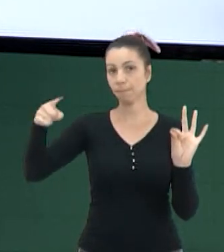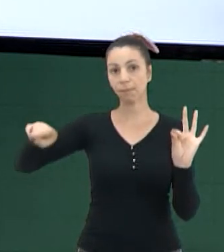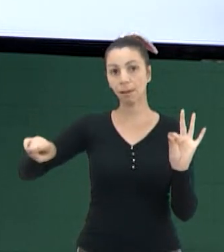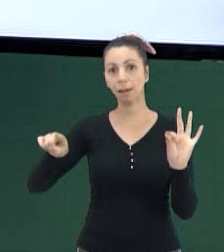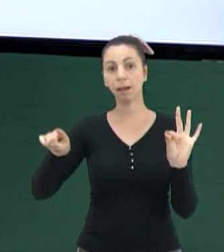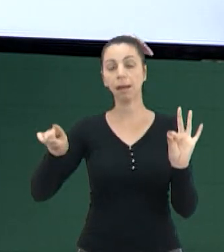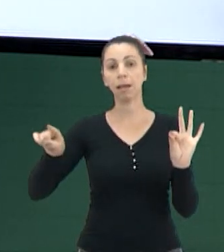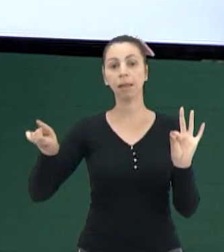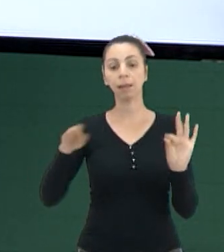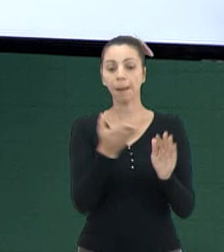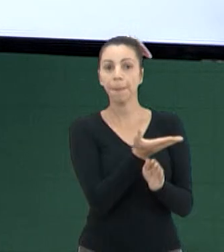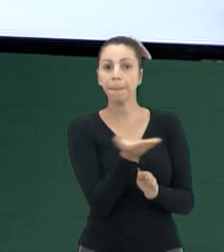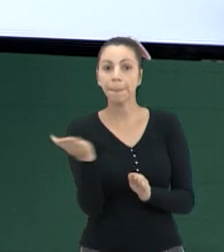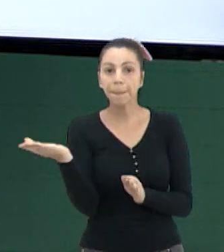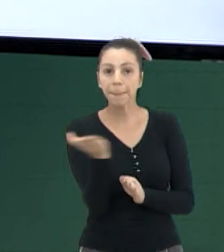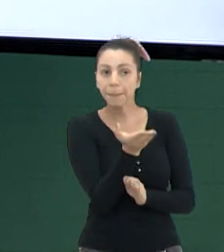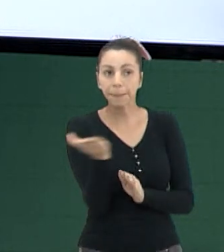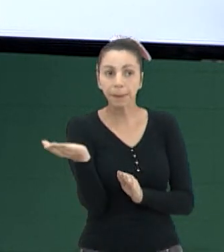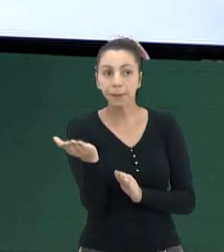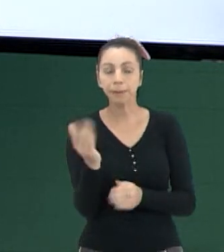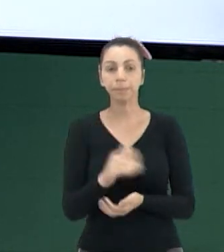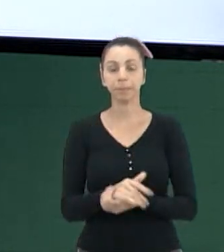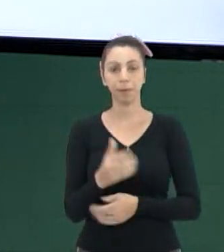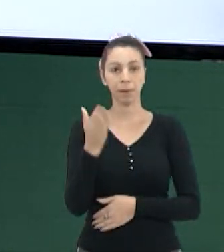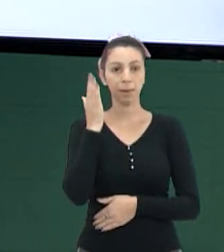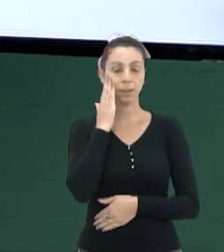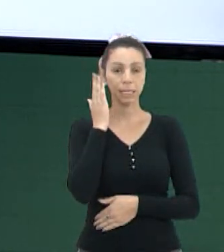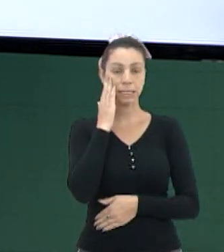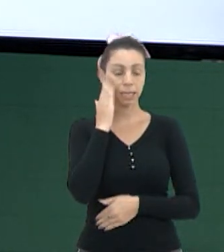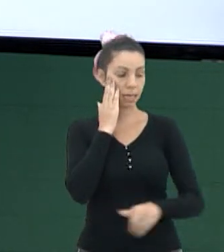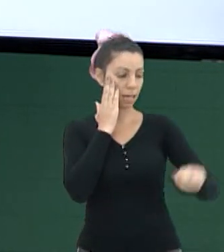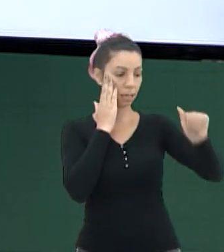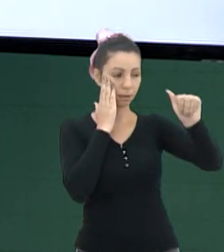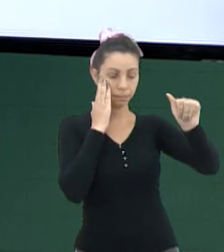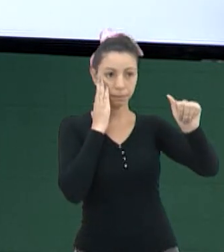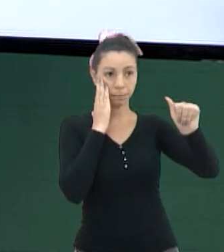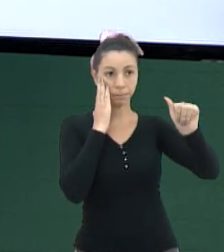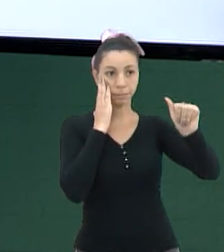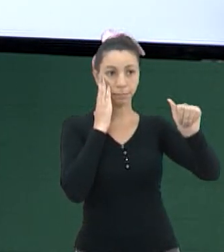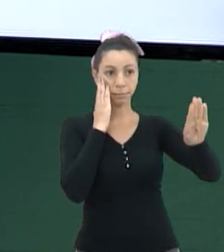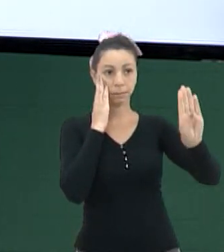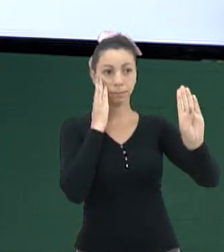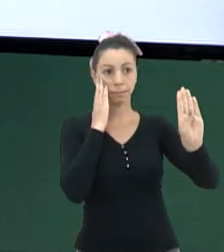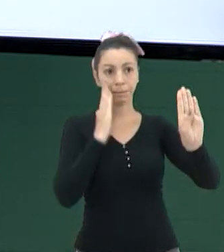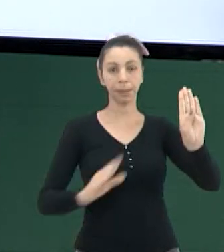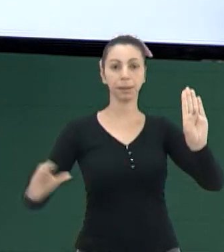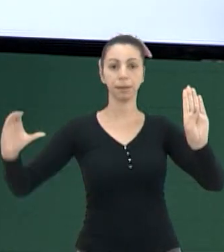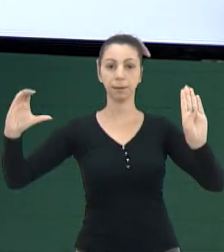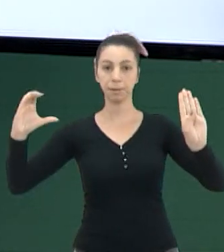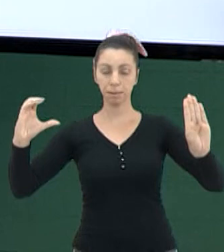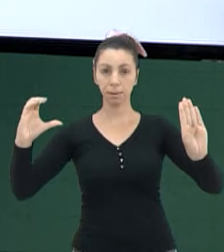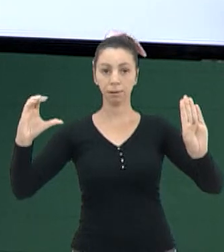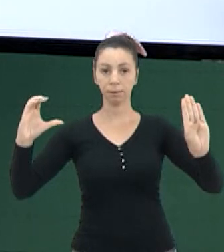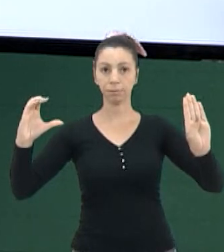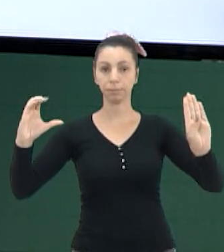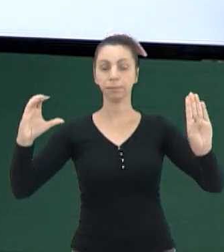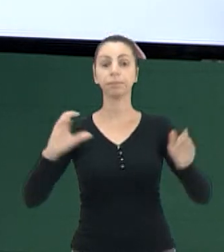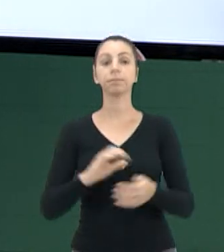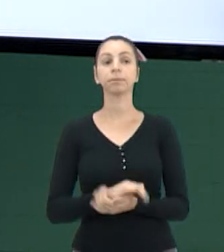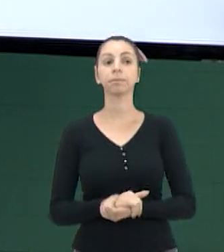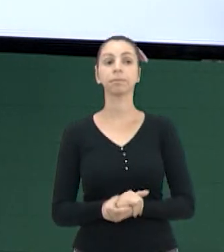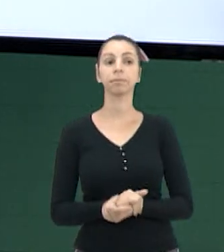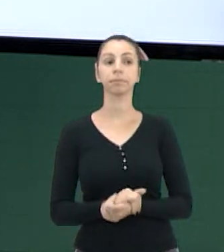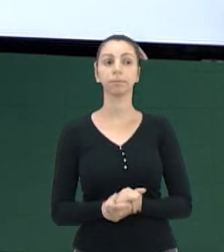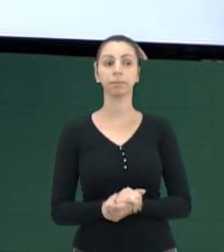base, se eu olhar no desenho, eu sei que é o ângulo B e o ângulo C. O ângulo oposto à base é chamado